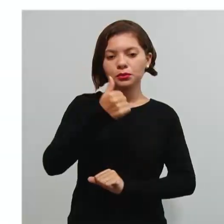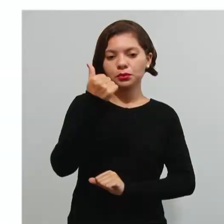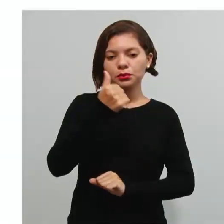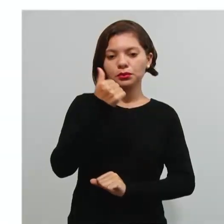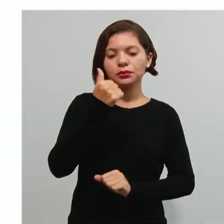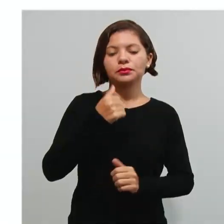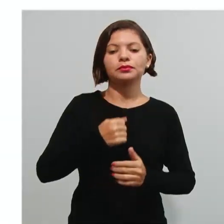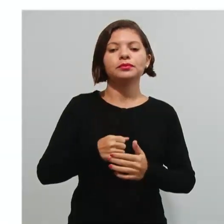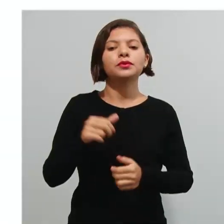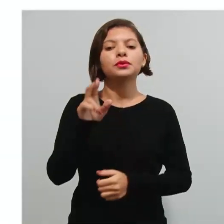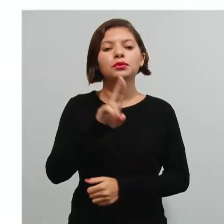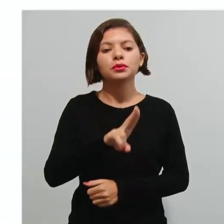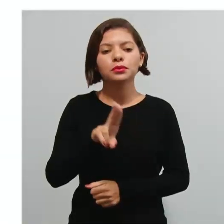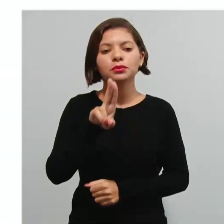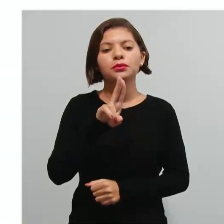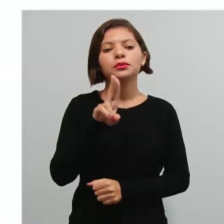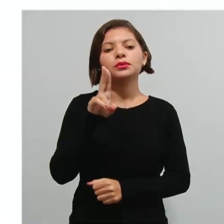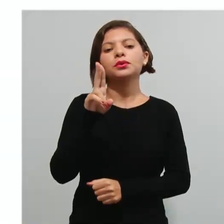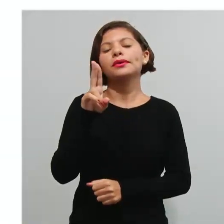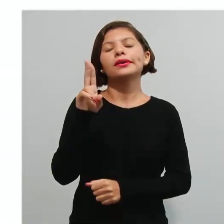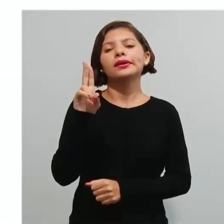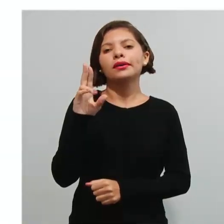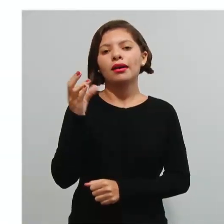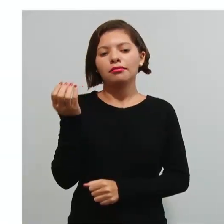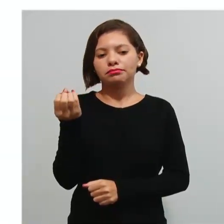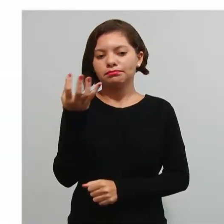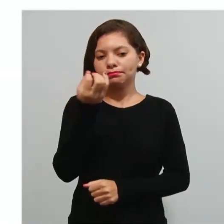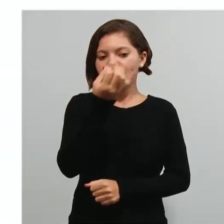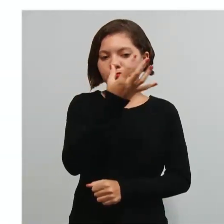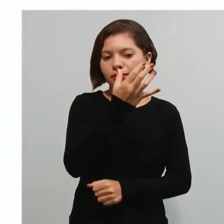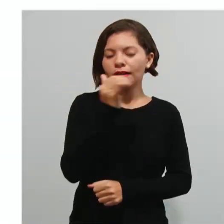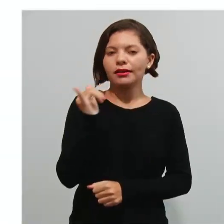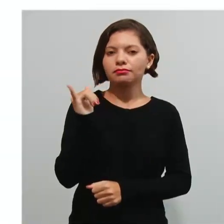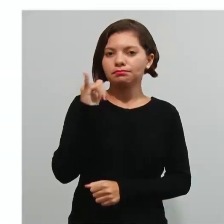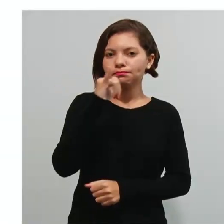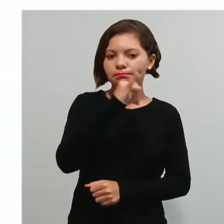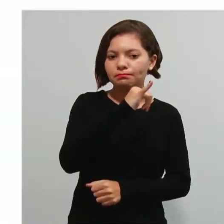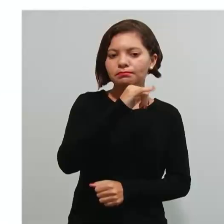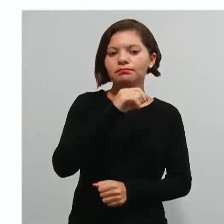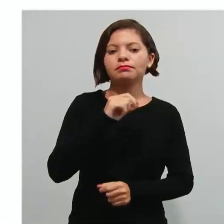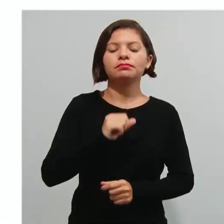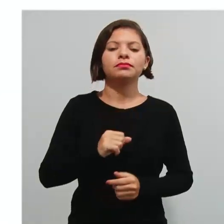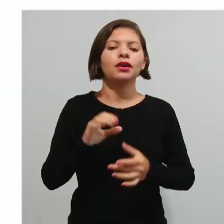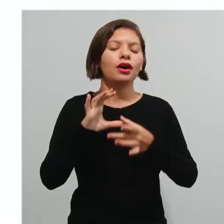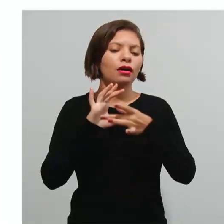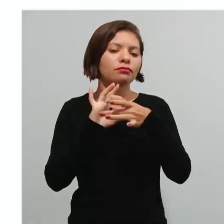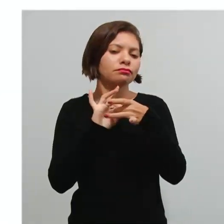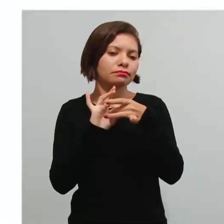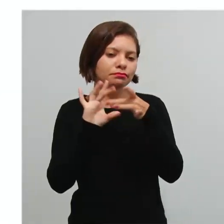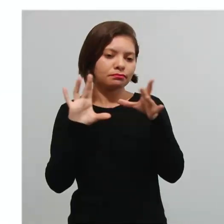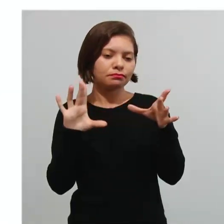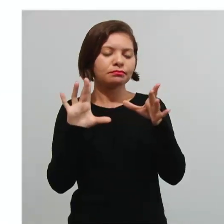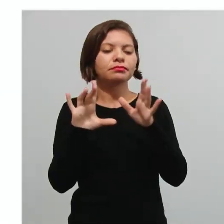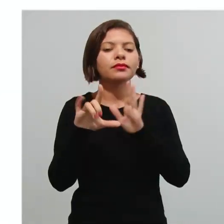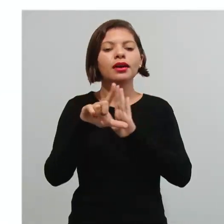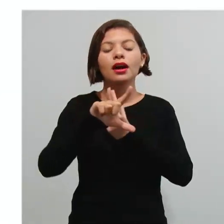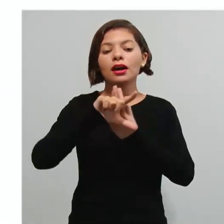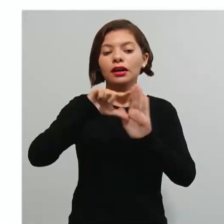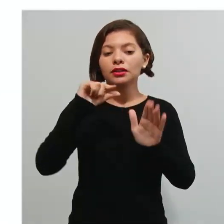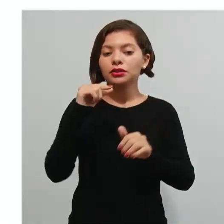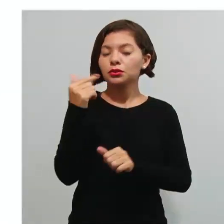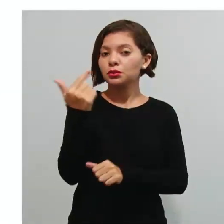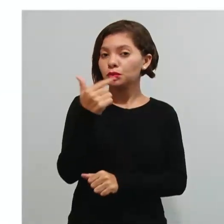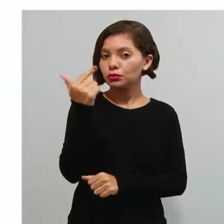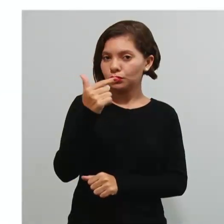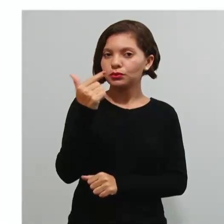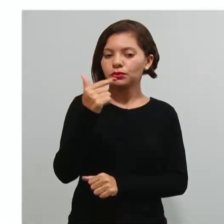chancela eletrônica nas requisições, passagens aéreas e diárias de viagem. Aí no artigo 2, ou segundo artigo,